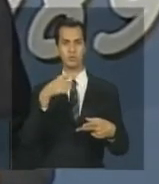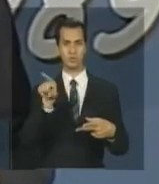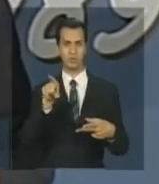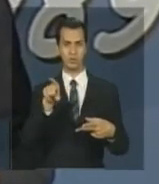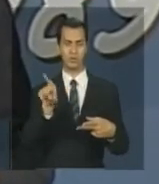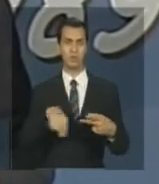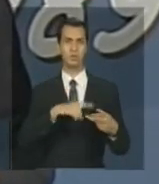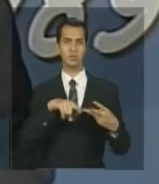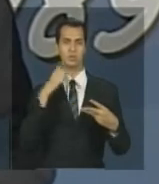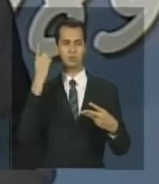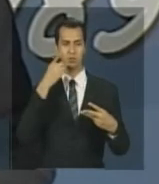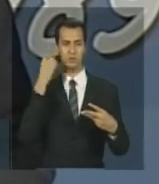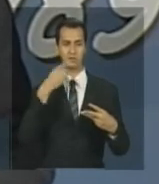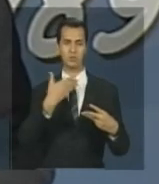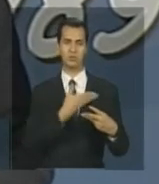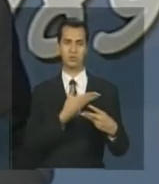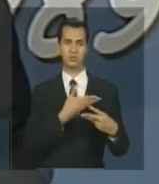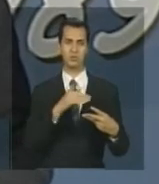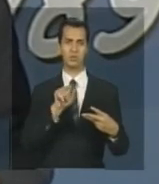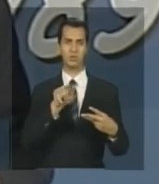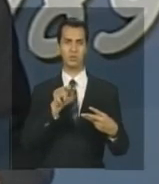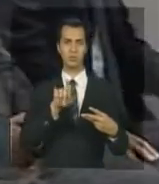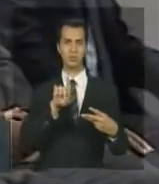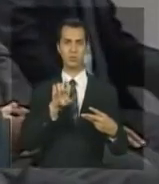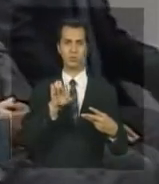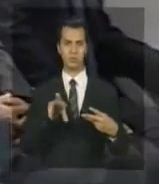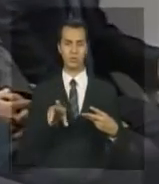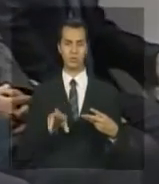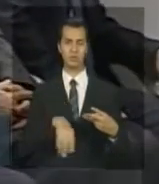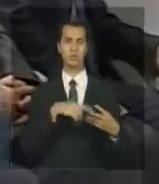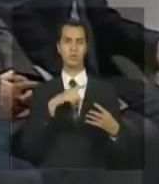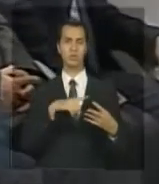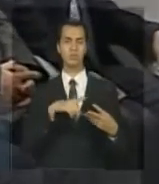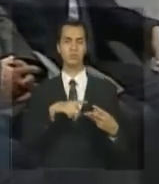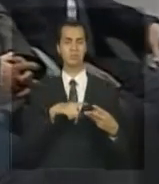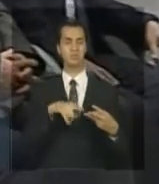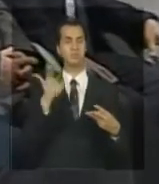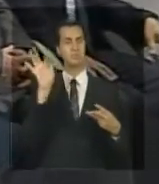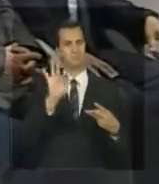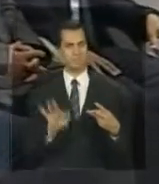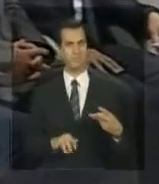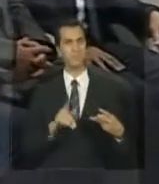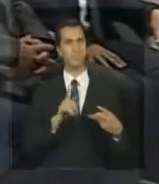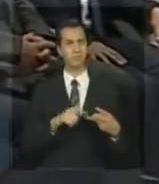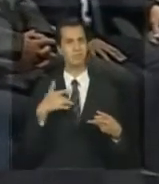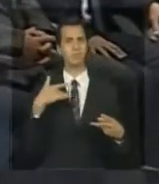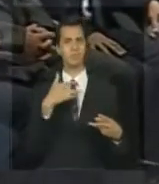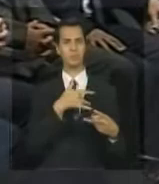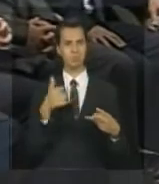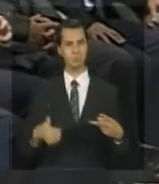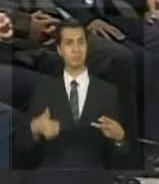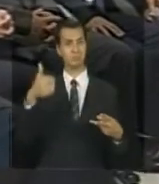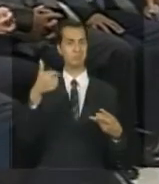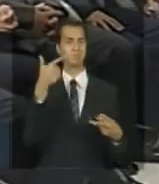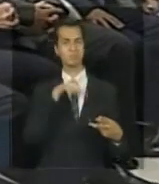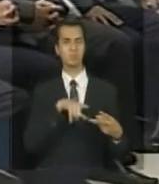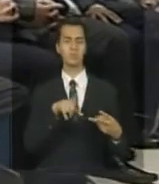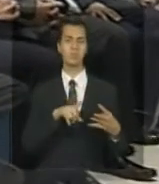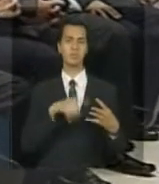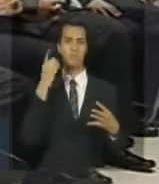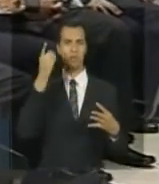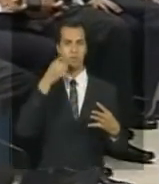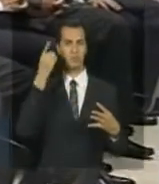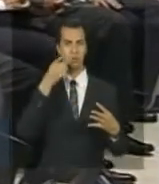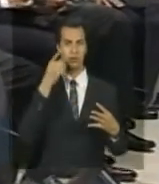o deputado e amigo Glauber Braga feliz com a sua pronta recuperação o